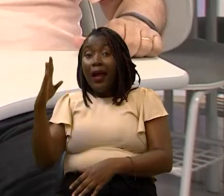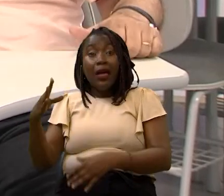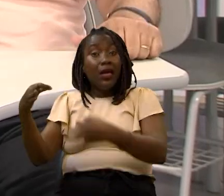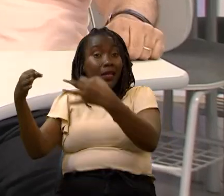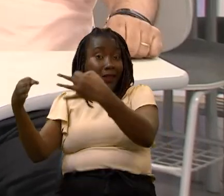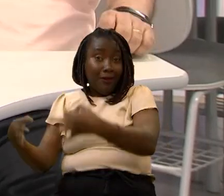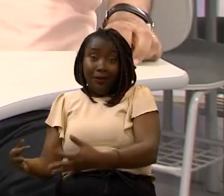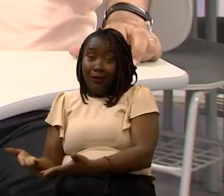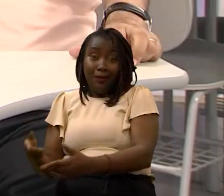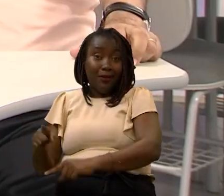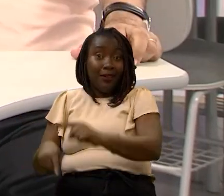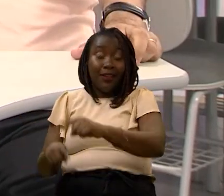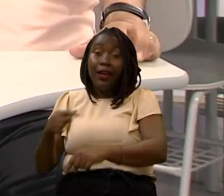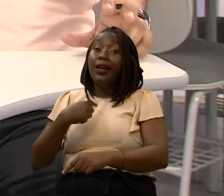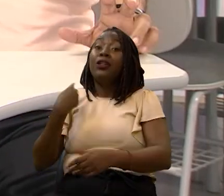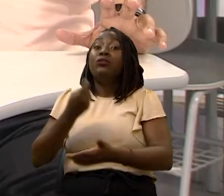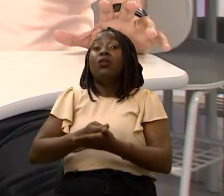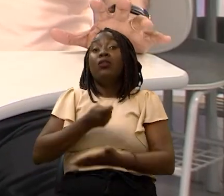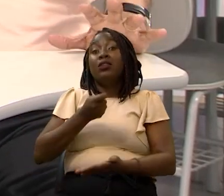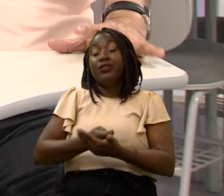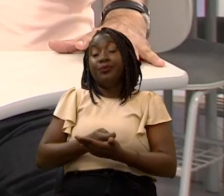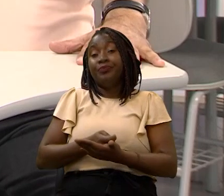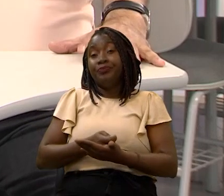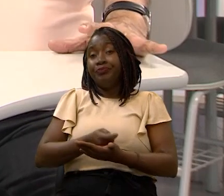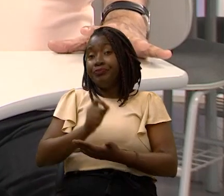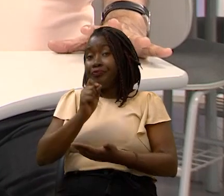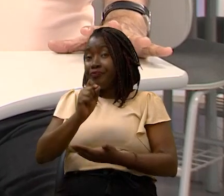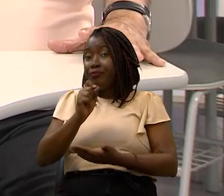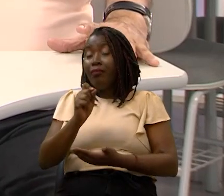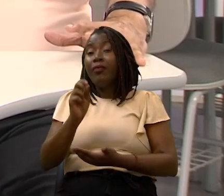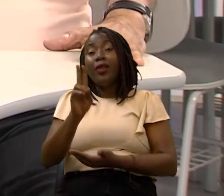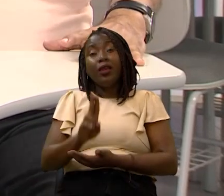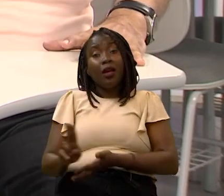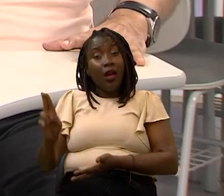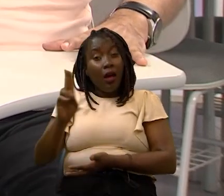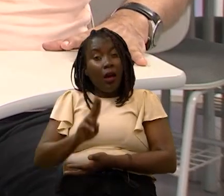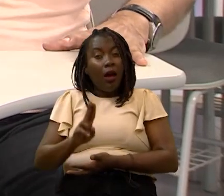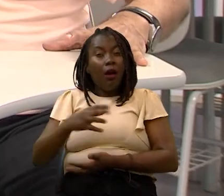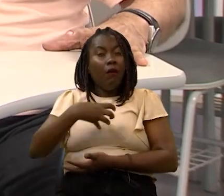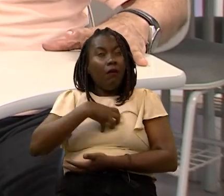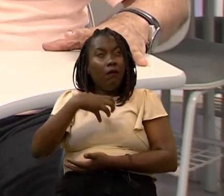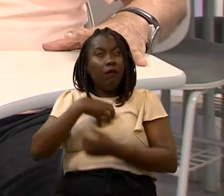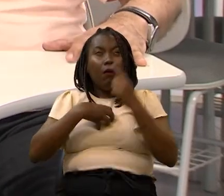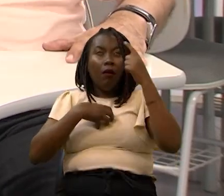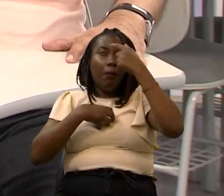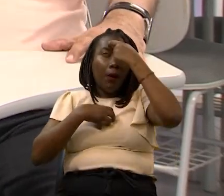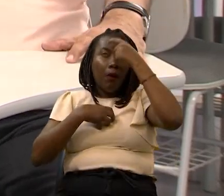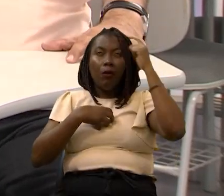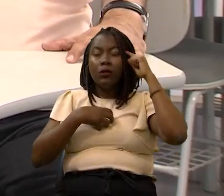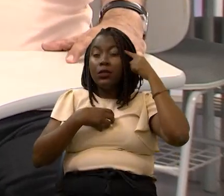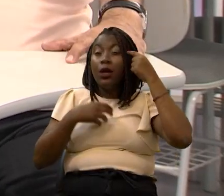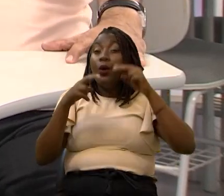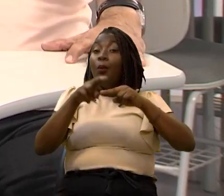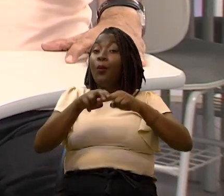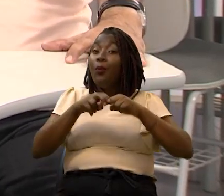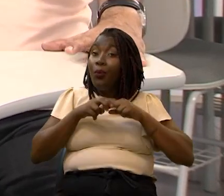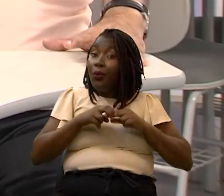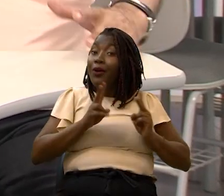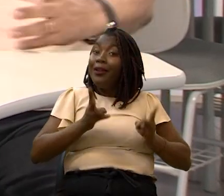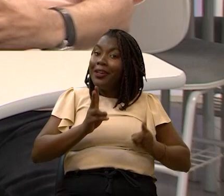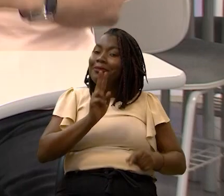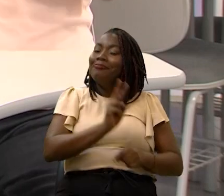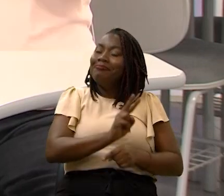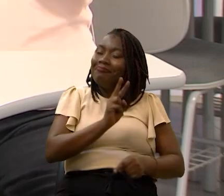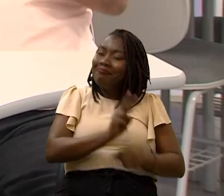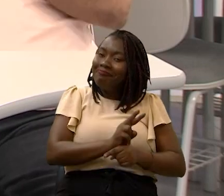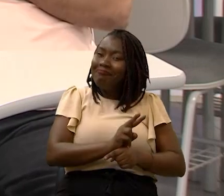destino correto a essas mercadorias. Nós temos que ter consumir de forma consciente, porque nós